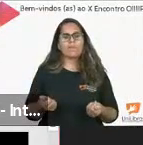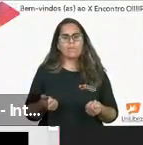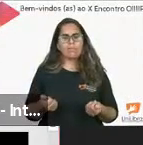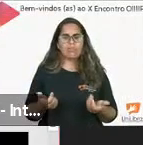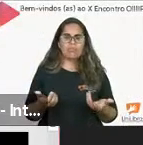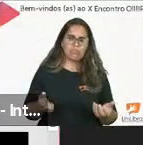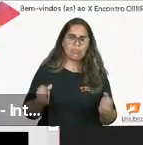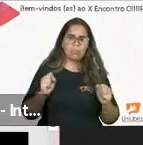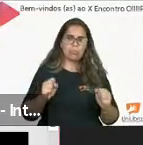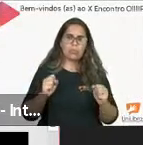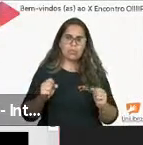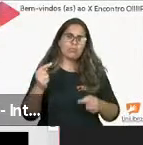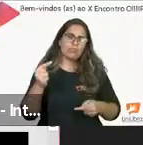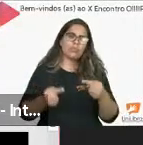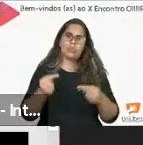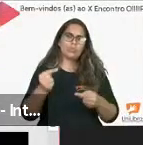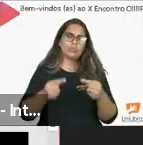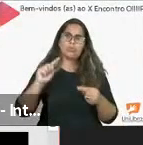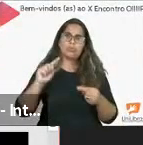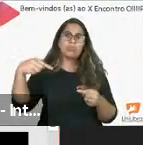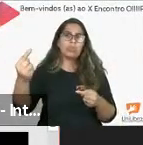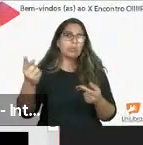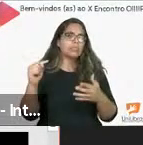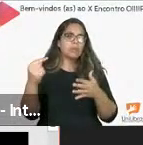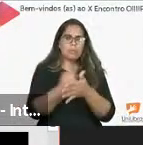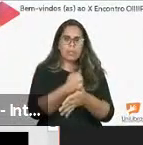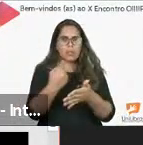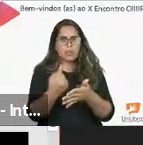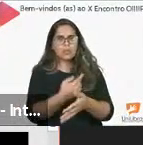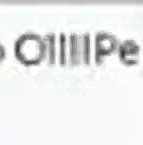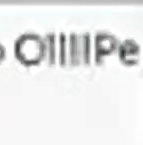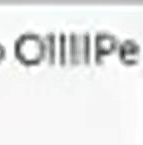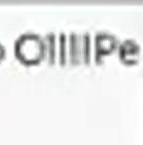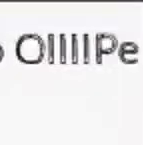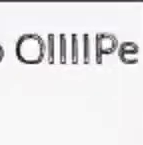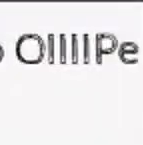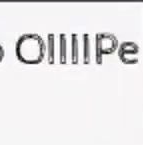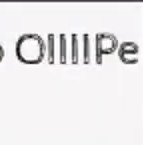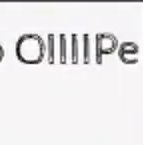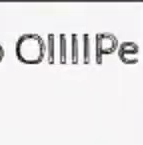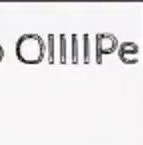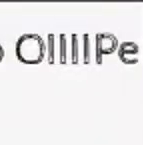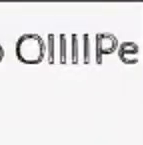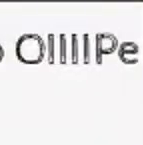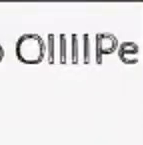Podemos discutir después si hay preguntas o comentarios. Yo encantadamente